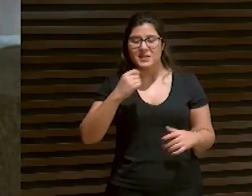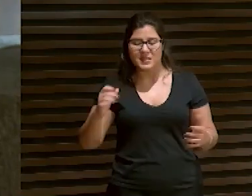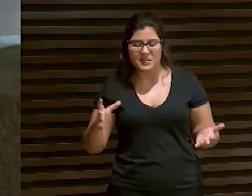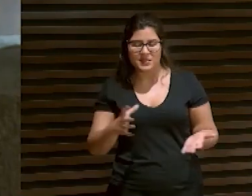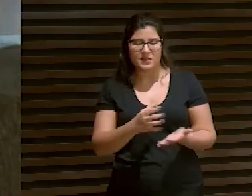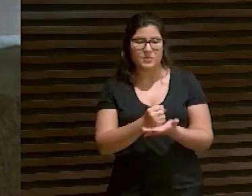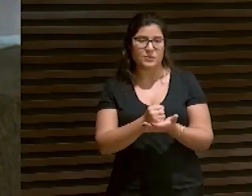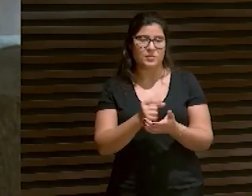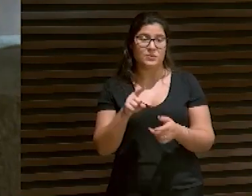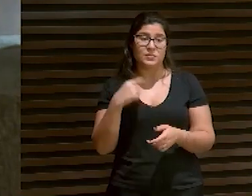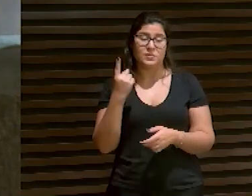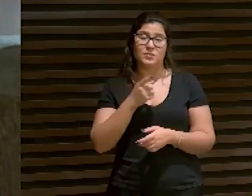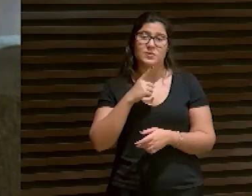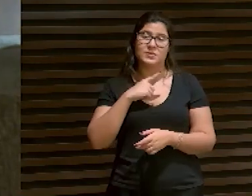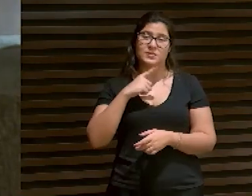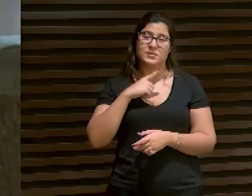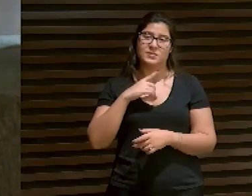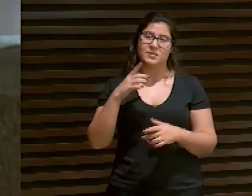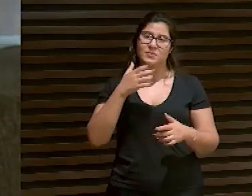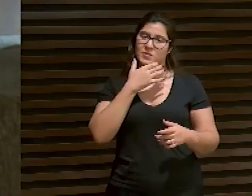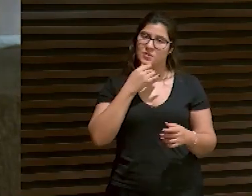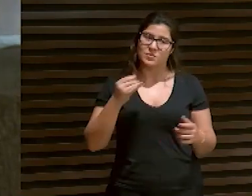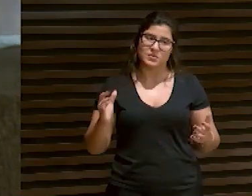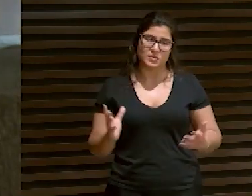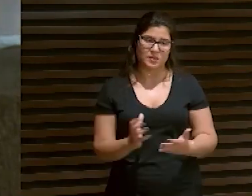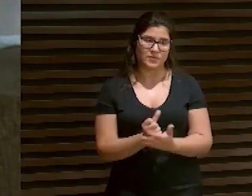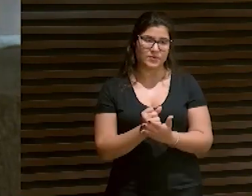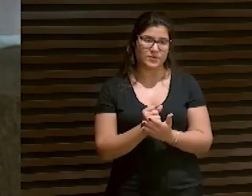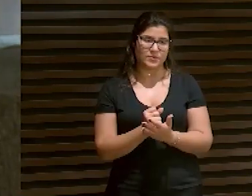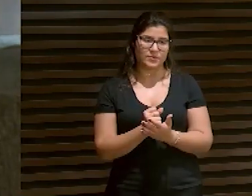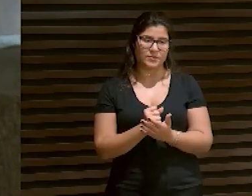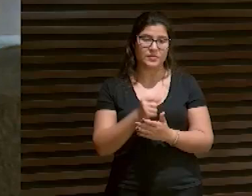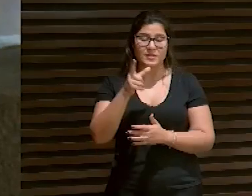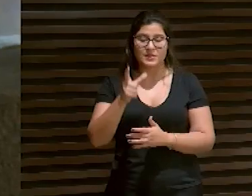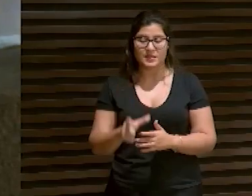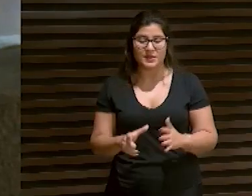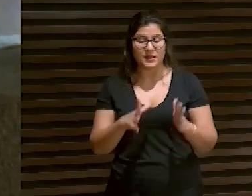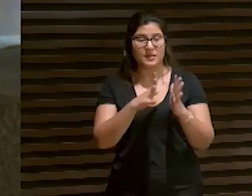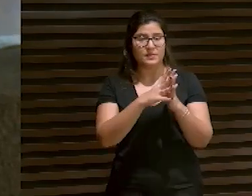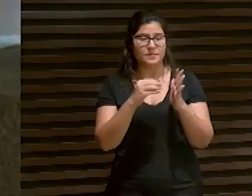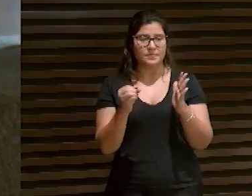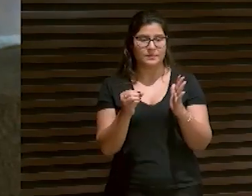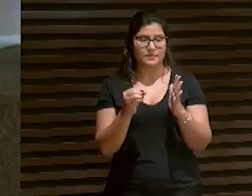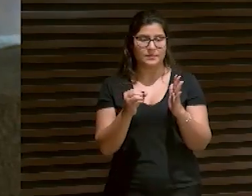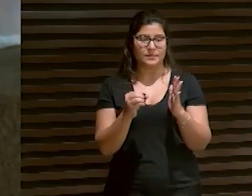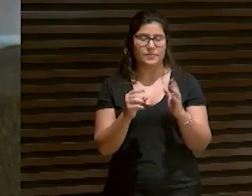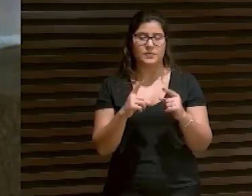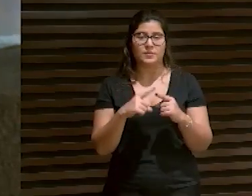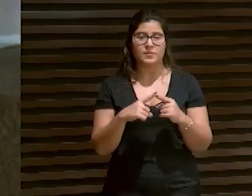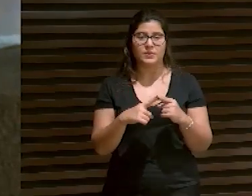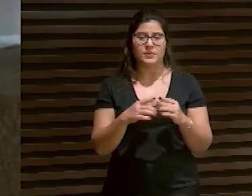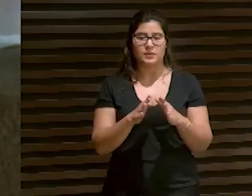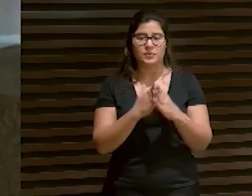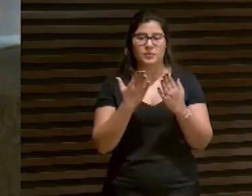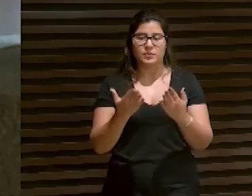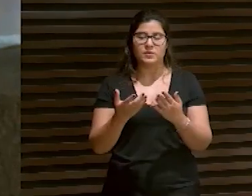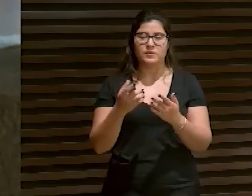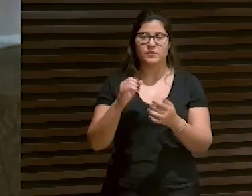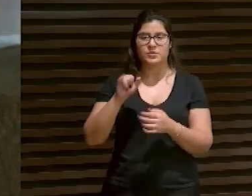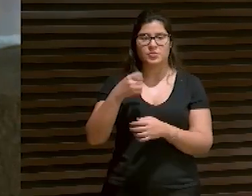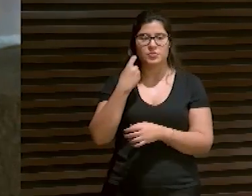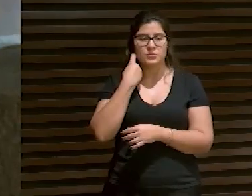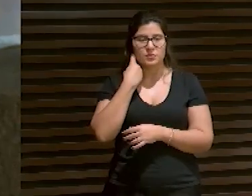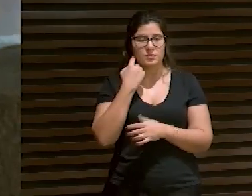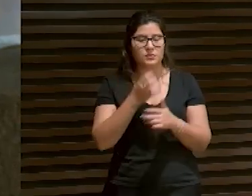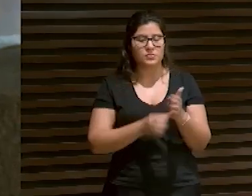Nós temos um Redentor. Nós temos em quem nos espelhar. Porque o livro de Jonas, nos 4 capítulos, mais do que